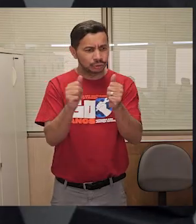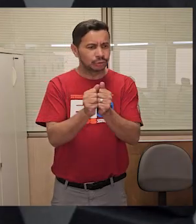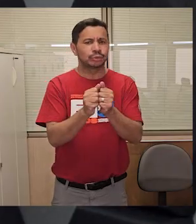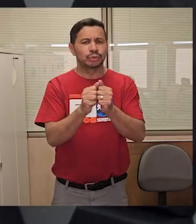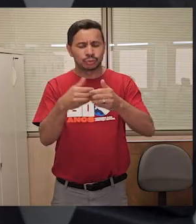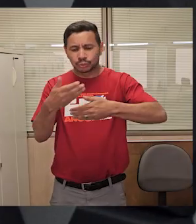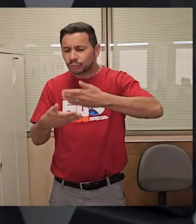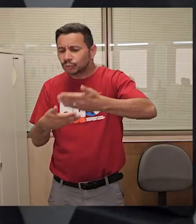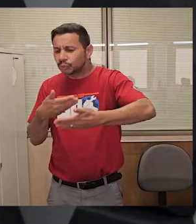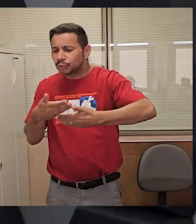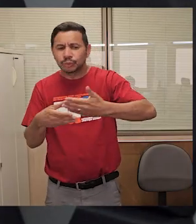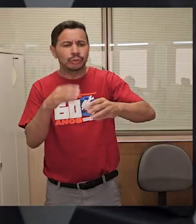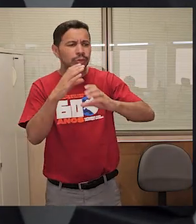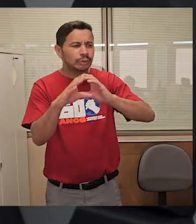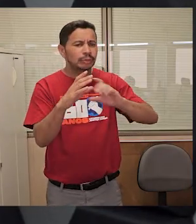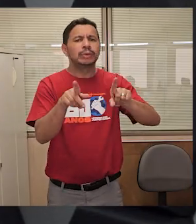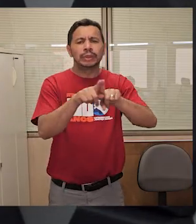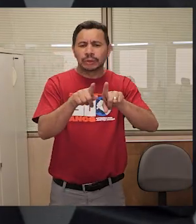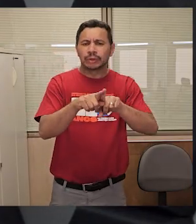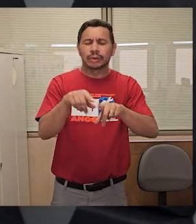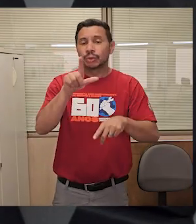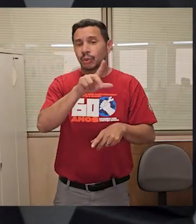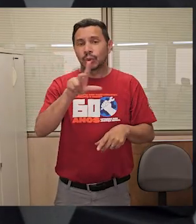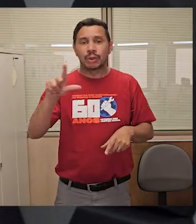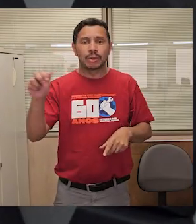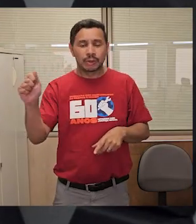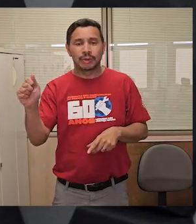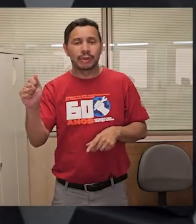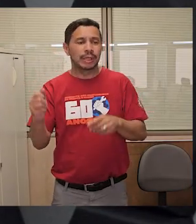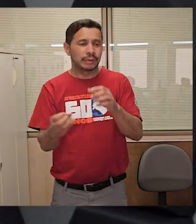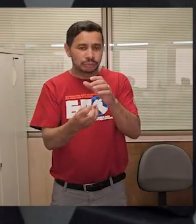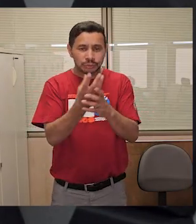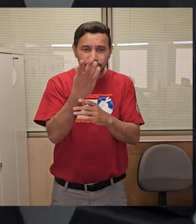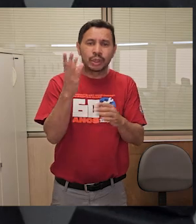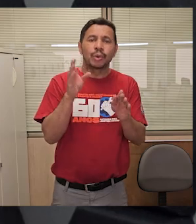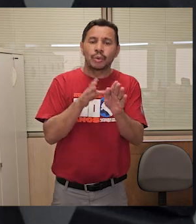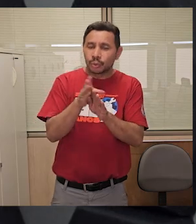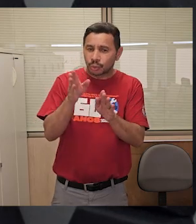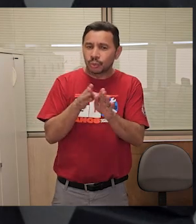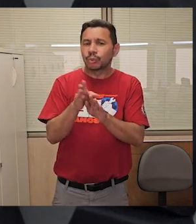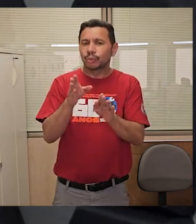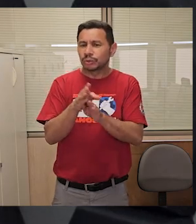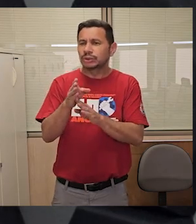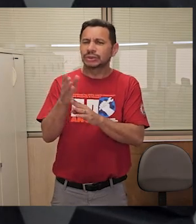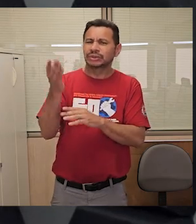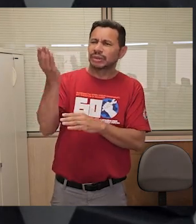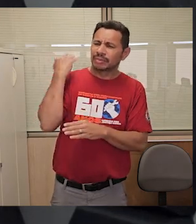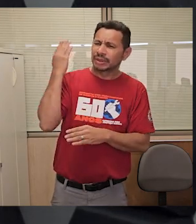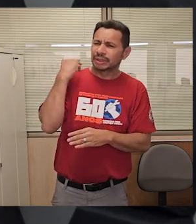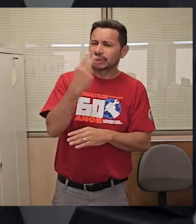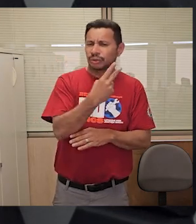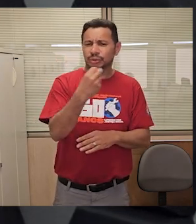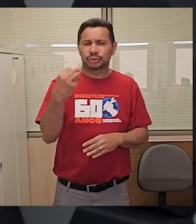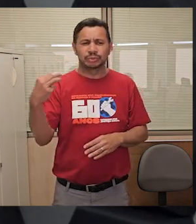nas discussões das políticas públicas. Então, quando o Lula cria o conselho lá em 2003,